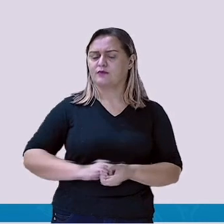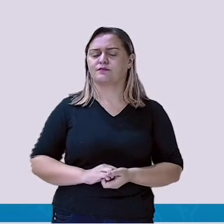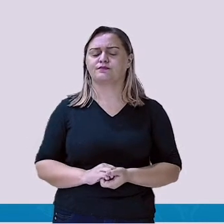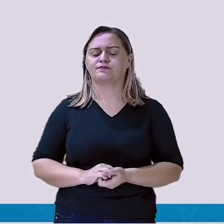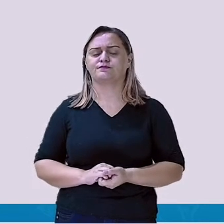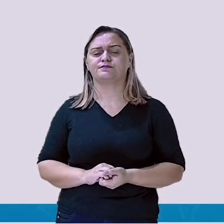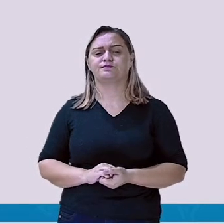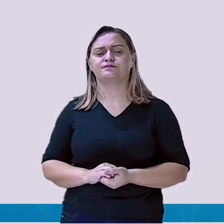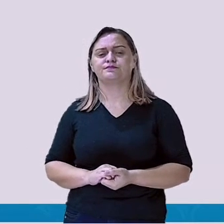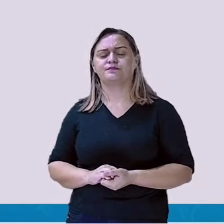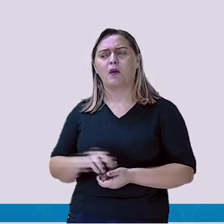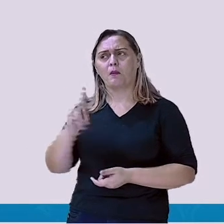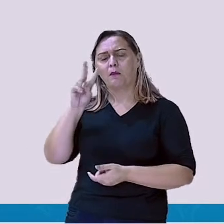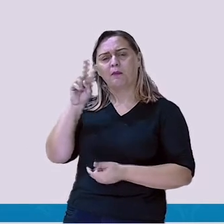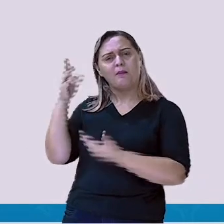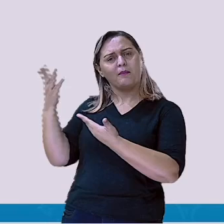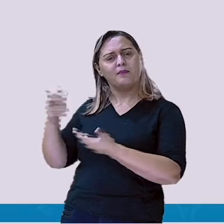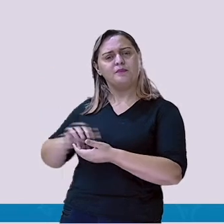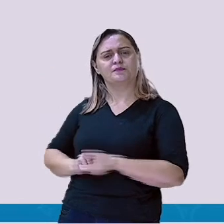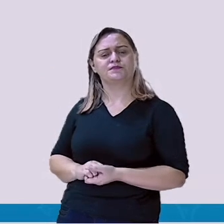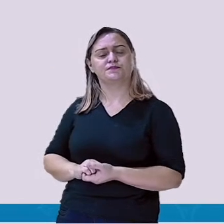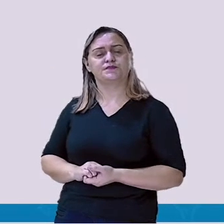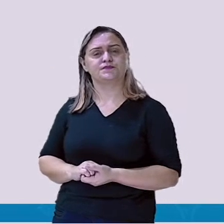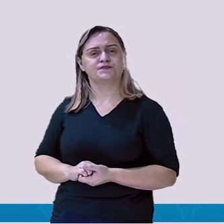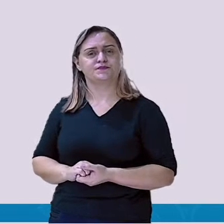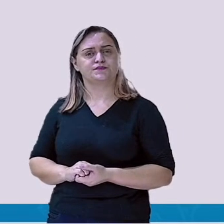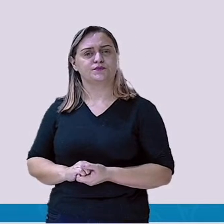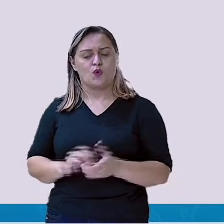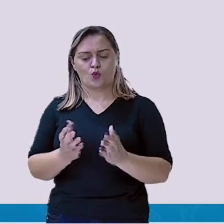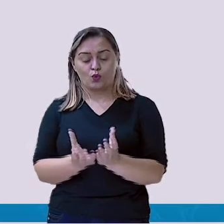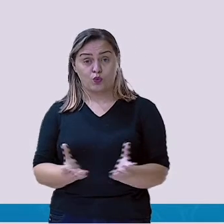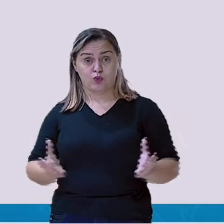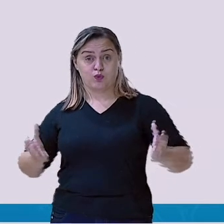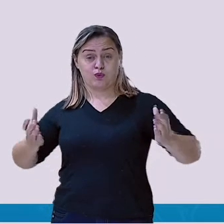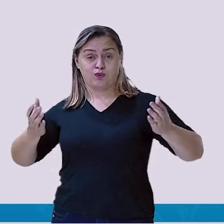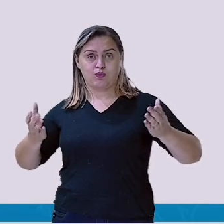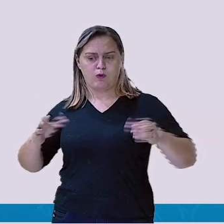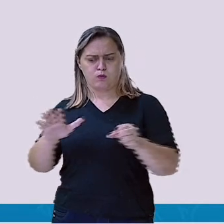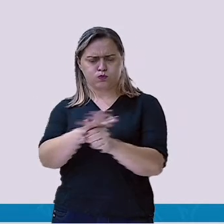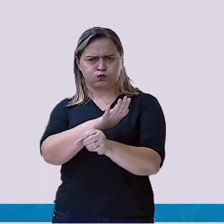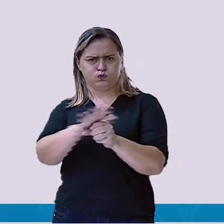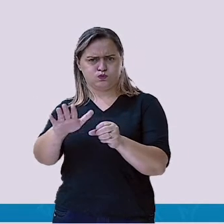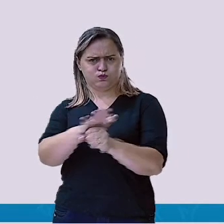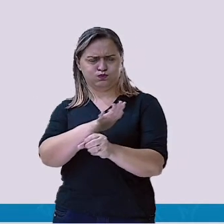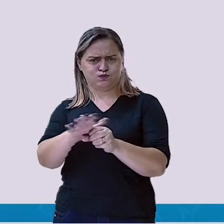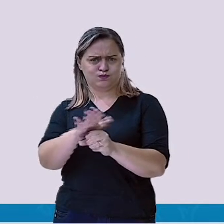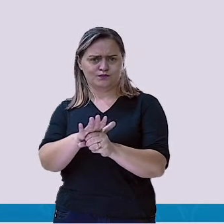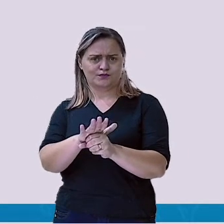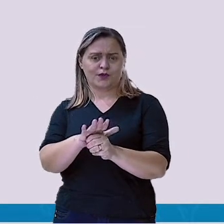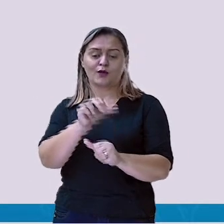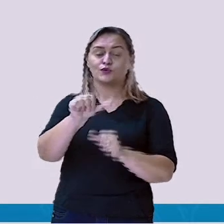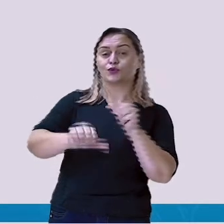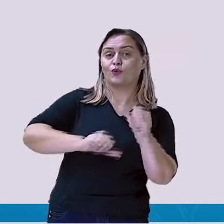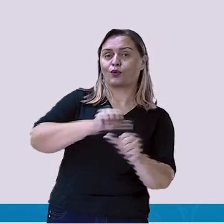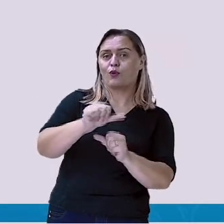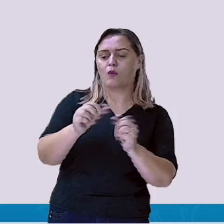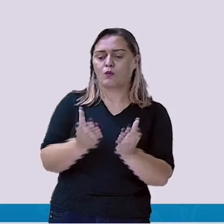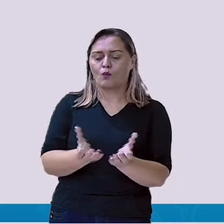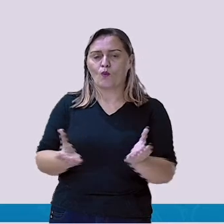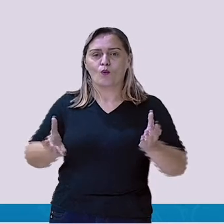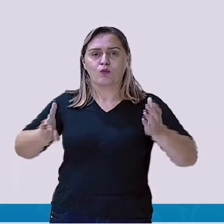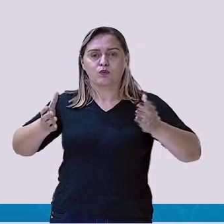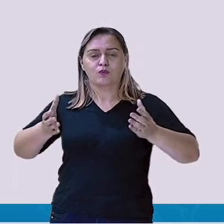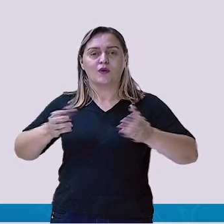O cesto está vazio. Vamos analisar? O cesto está cheio e o cesto está